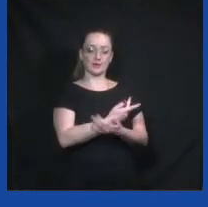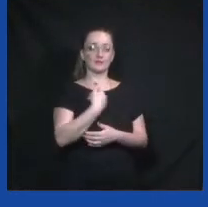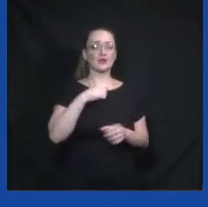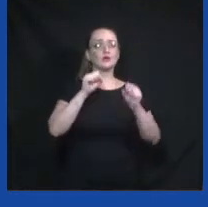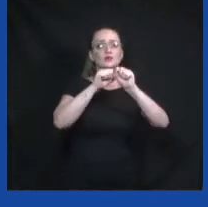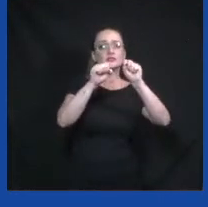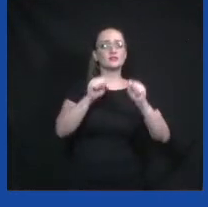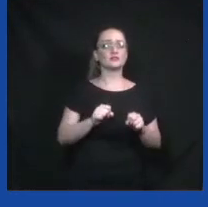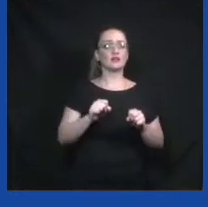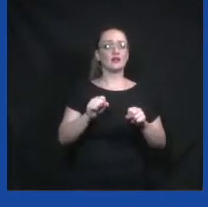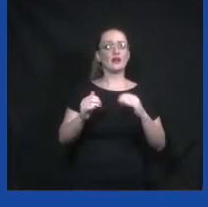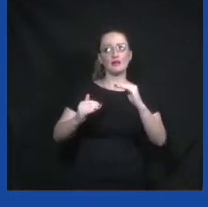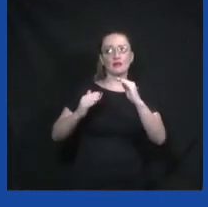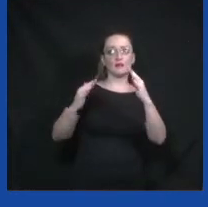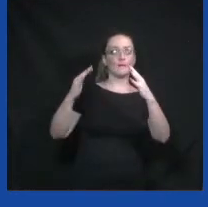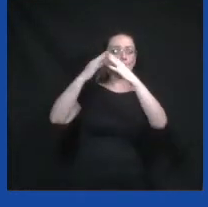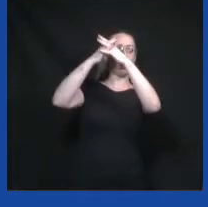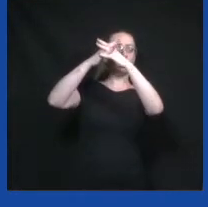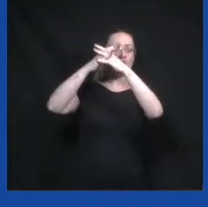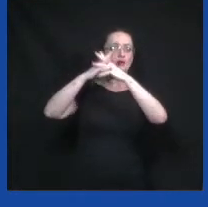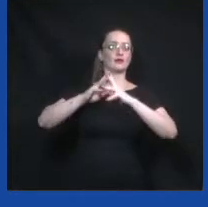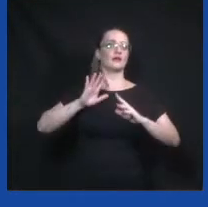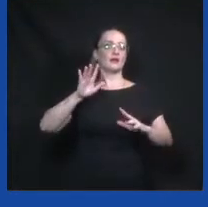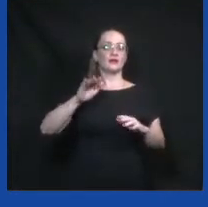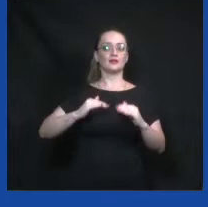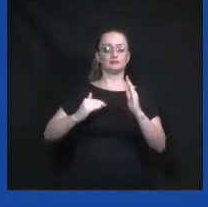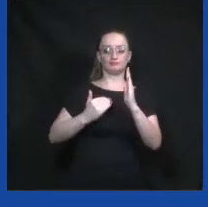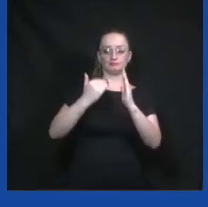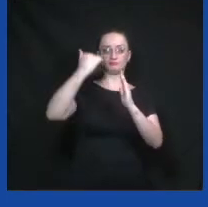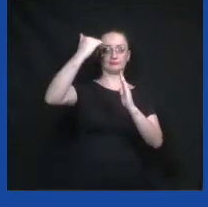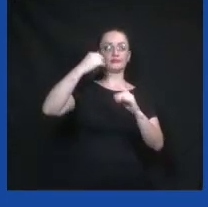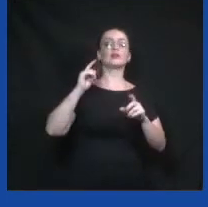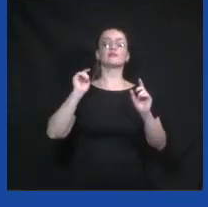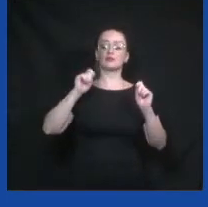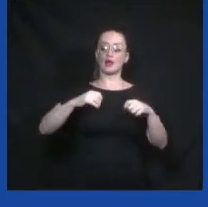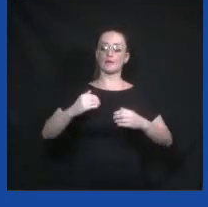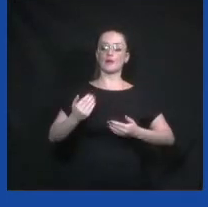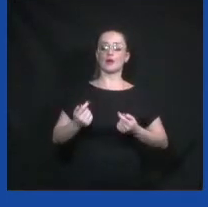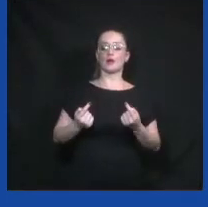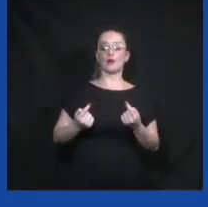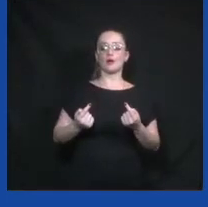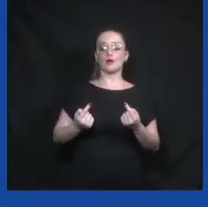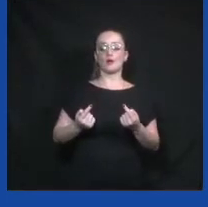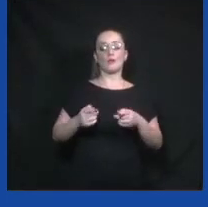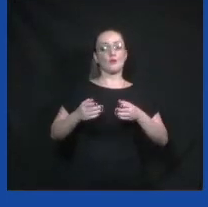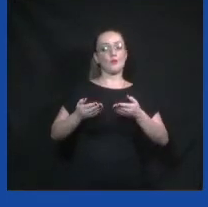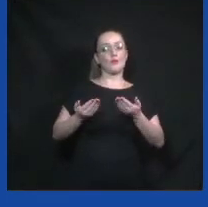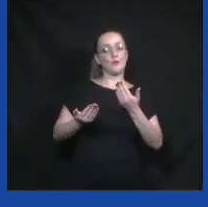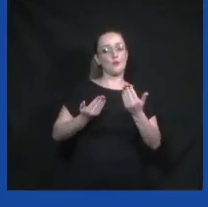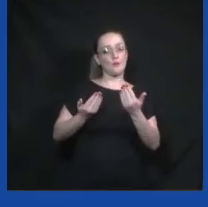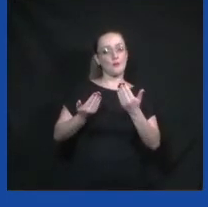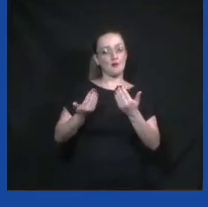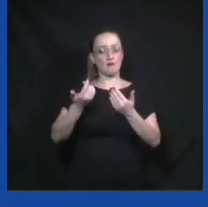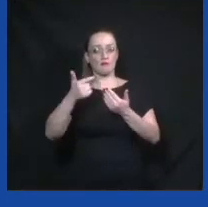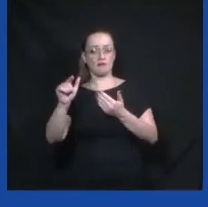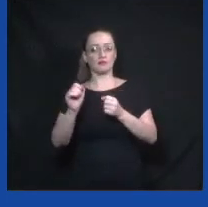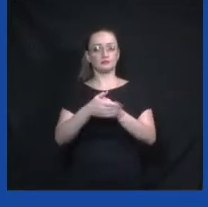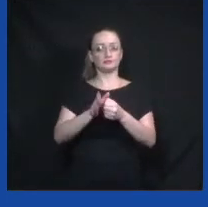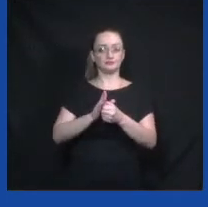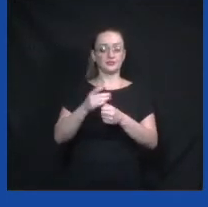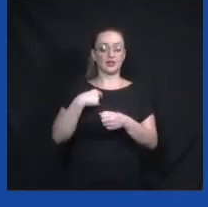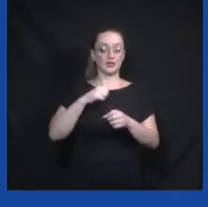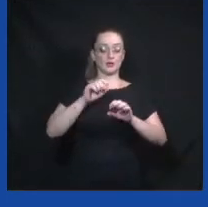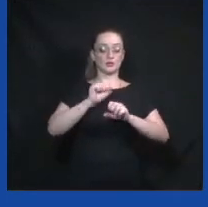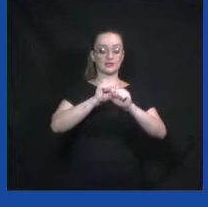formais são top de linha, se for pensar em nível, a gente pode comparar com muitas democracias que a gente admira, e nosso sistema eleitoral, nosso sistema,